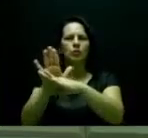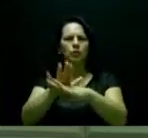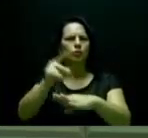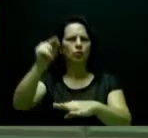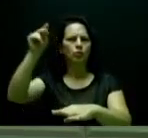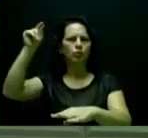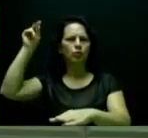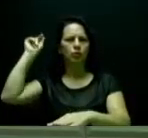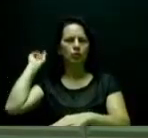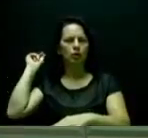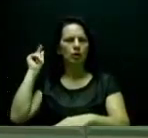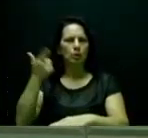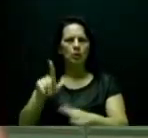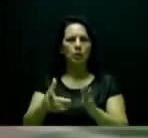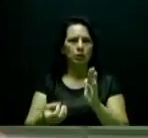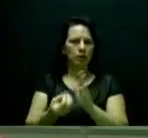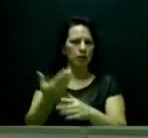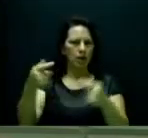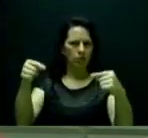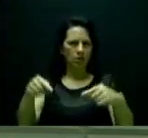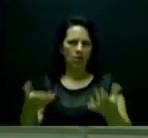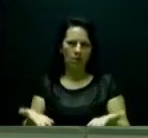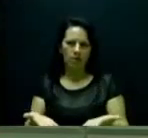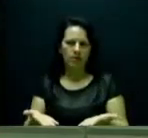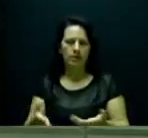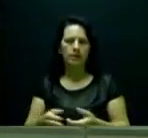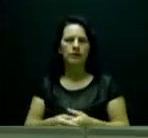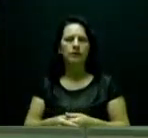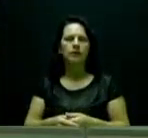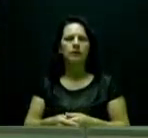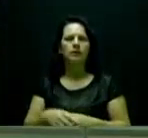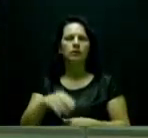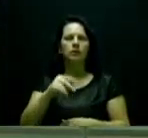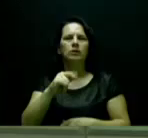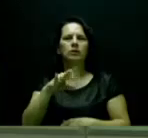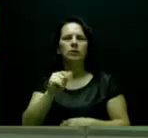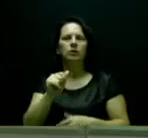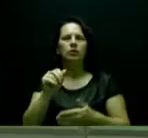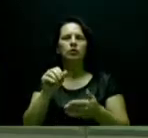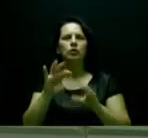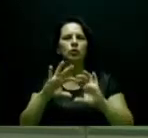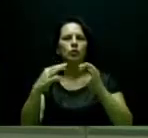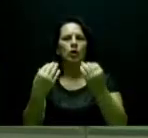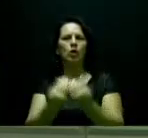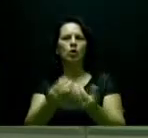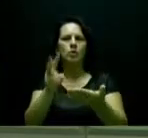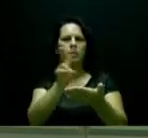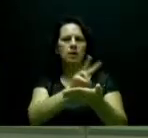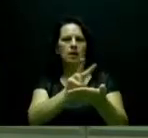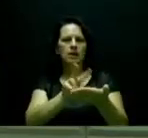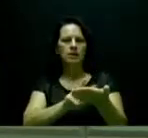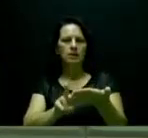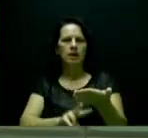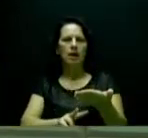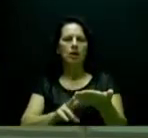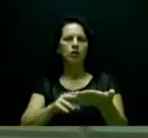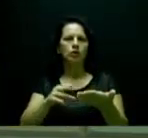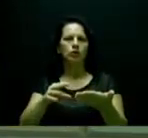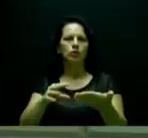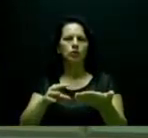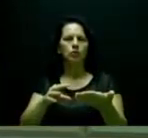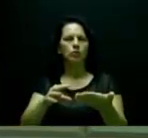não criado nesta oportunidade. Assim, nos aspectos que cabem a estas comissões análise, o técnico, jurídico e